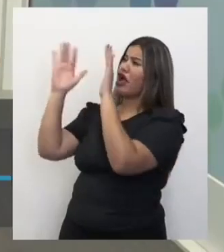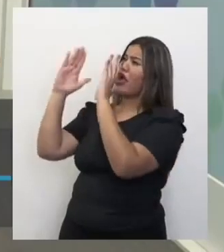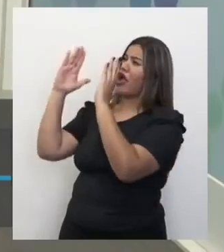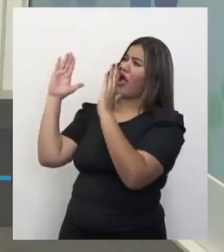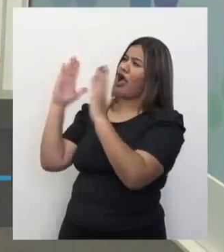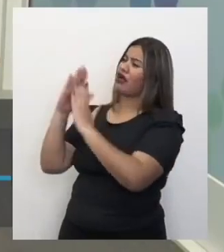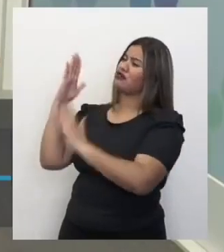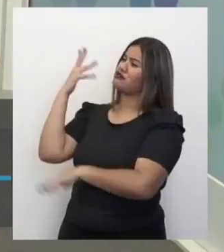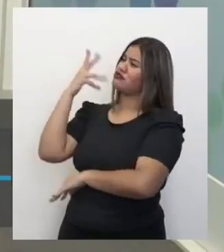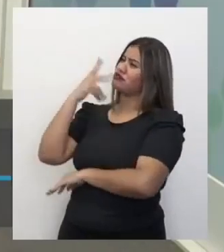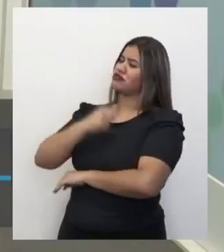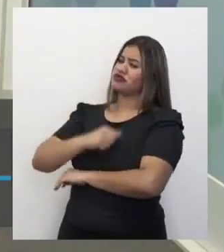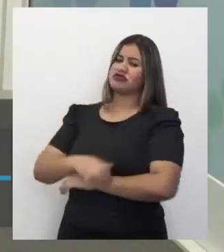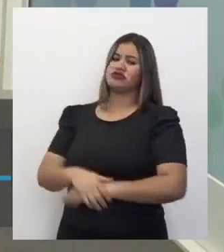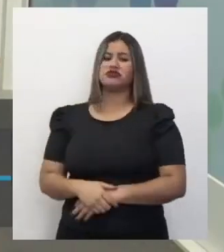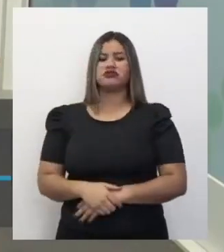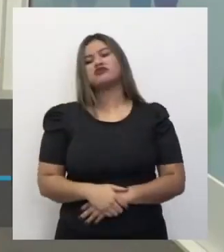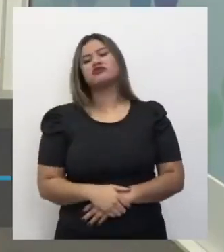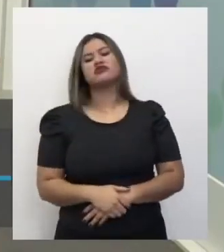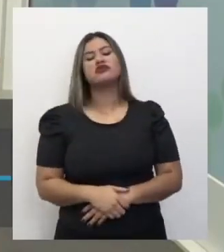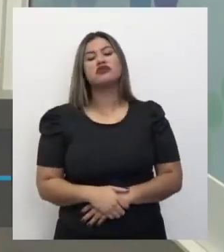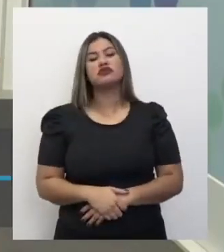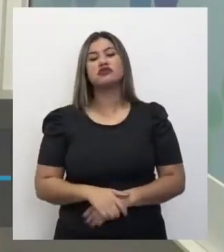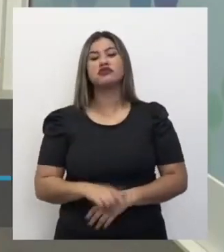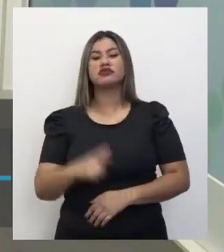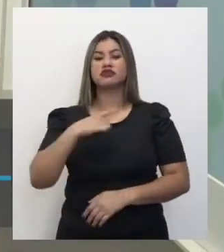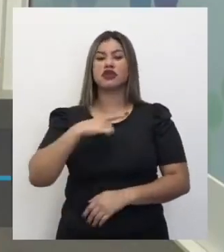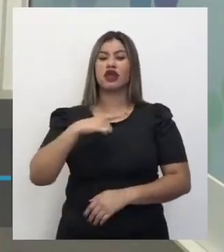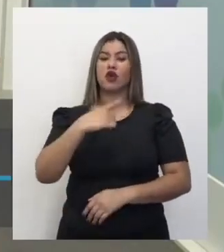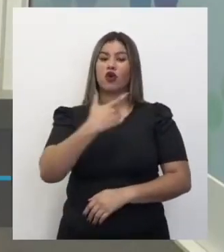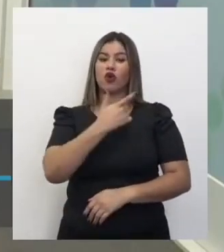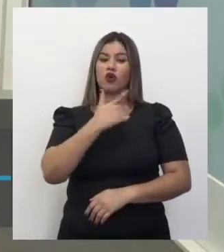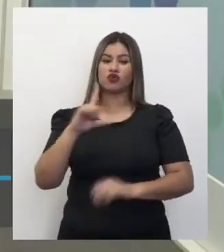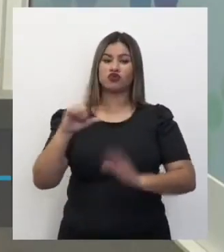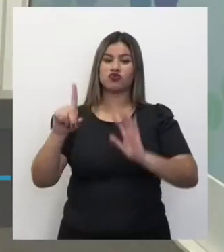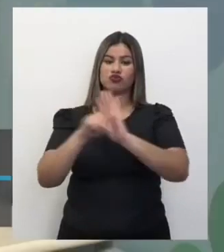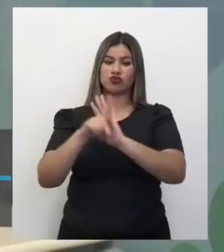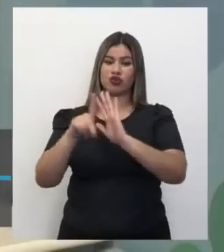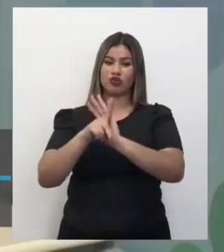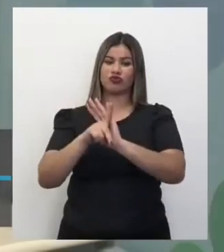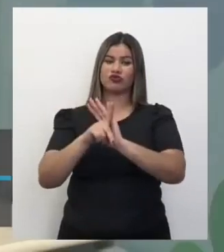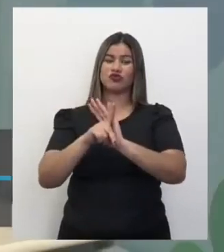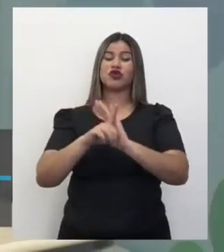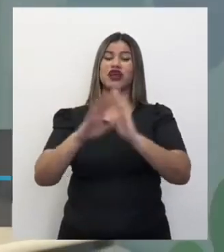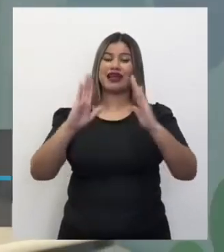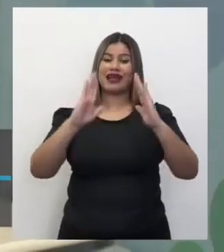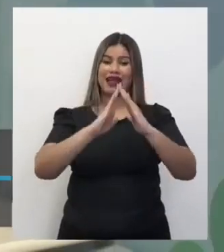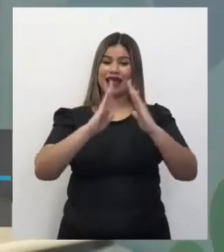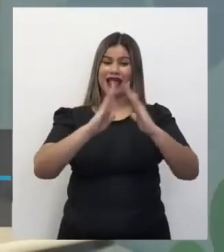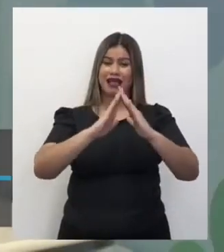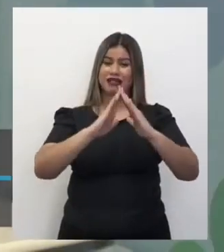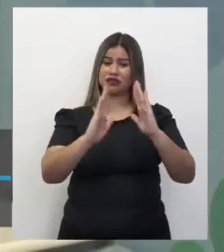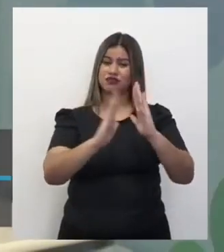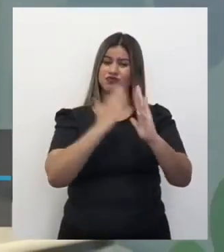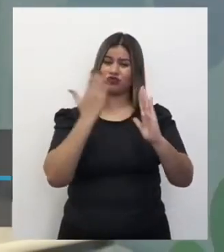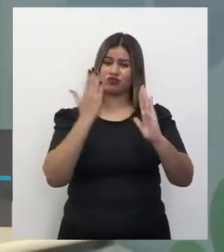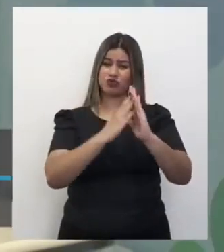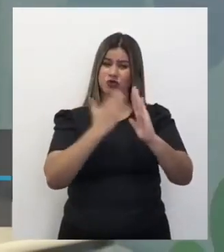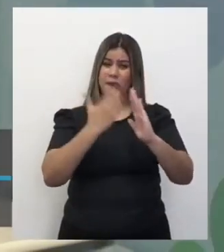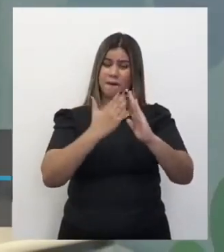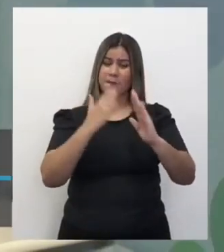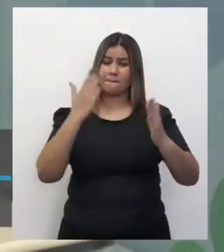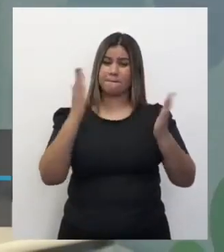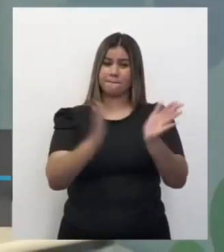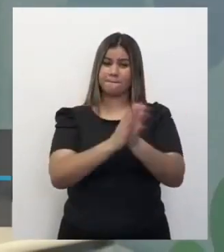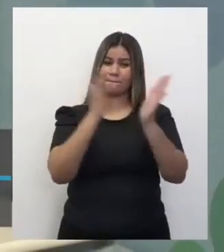eu tenho outra foto que é da visão de uma janela, de um barraco para os prédios também. Entendi. Que eu tenho em casa. Que